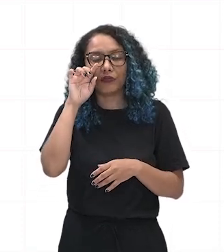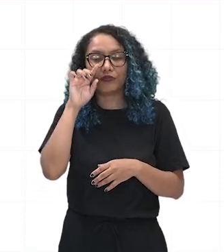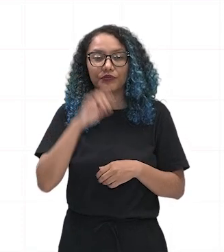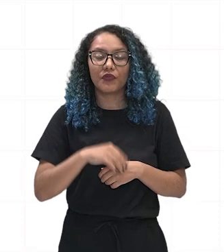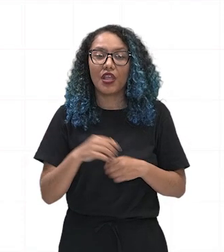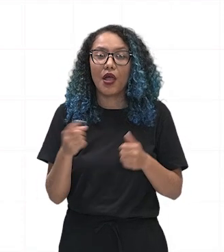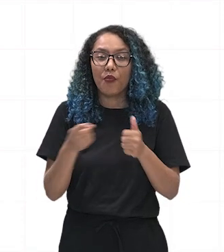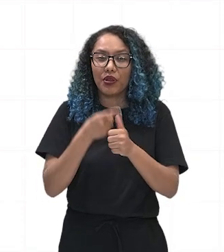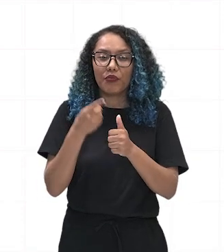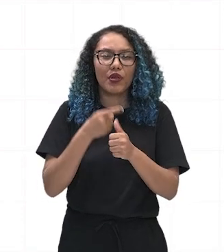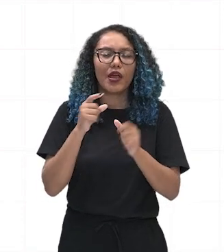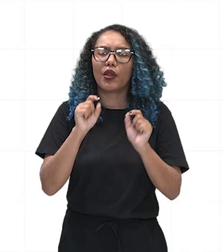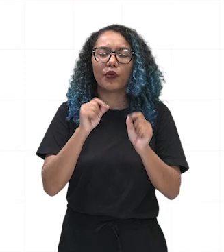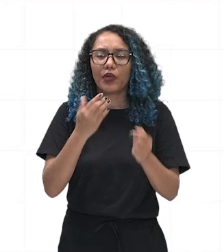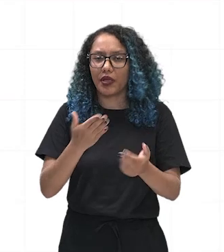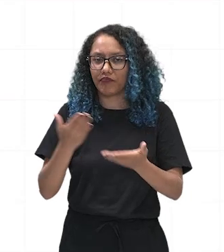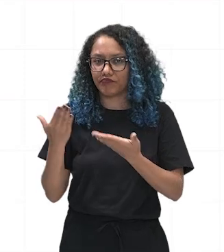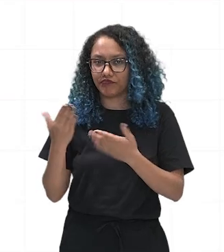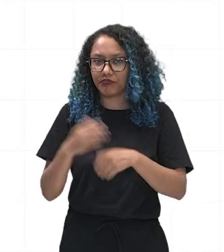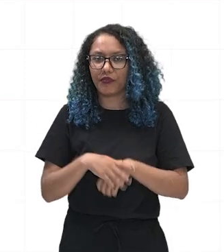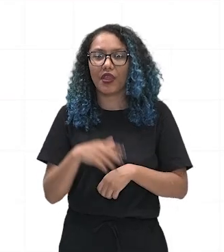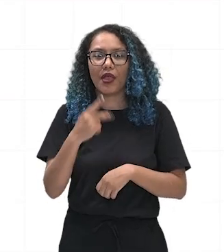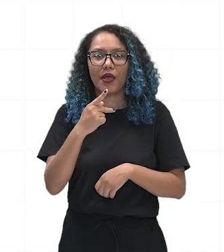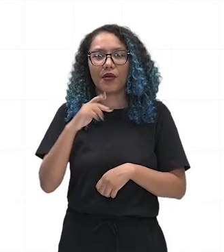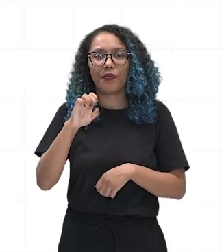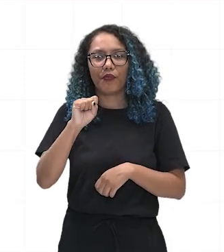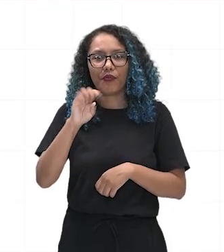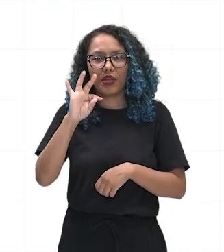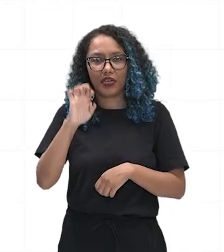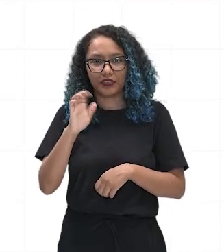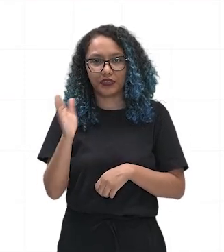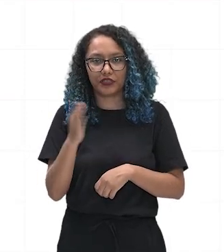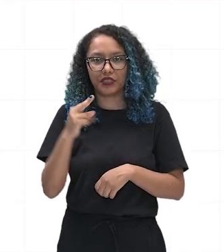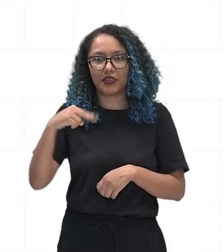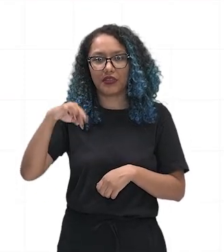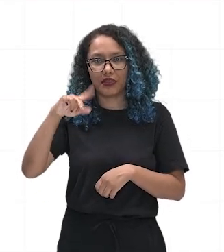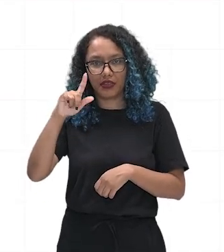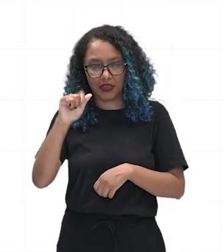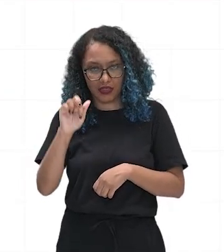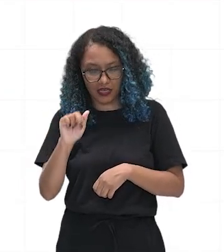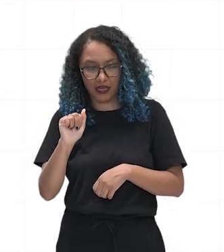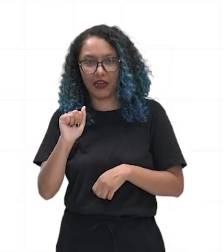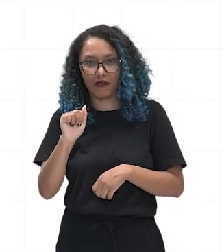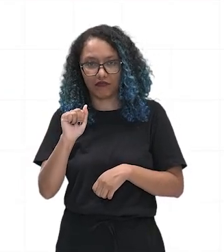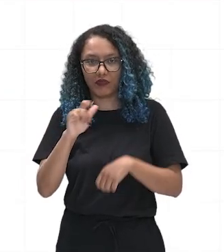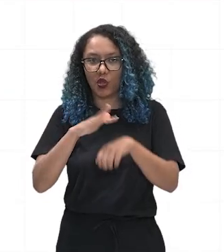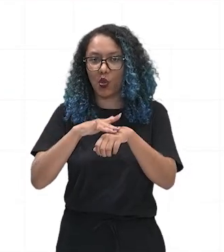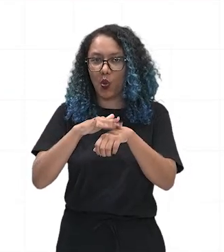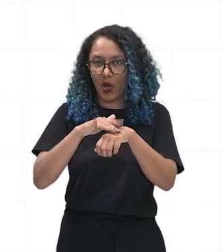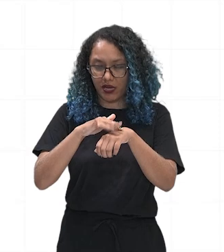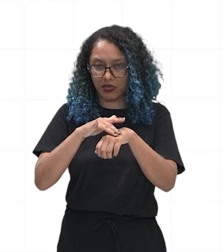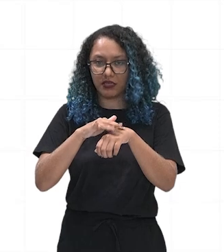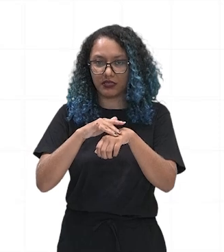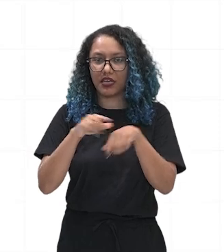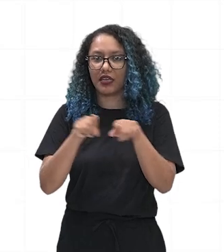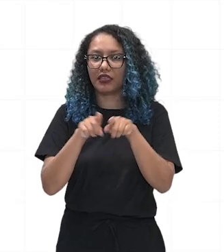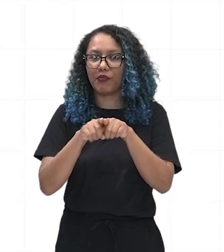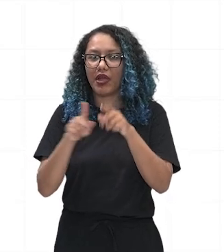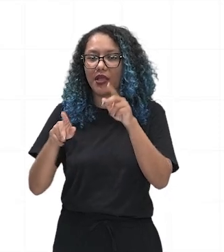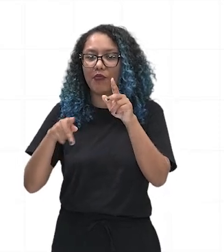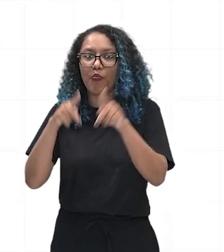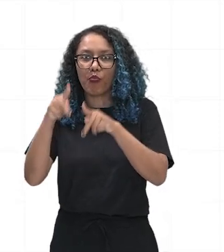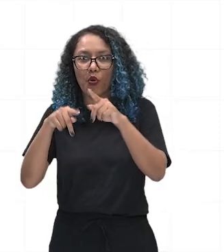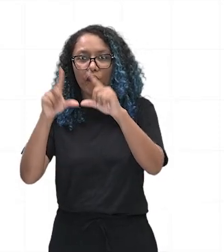a peste negra e menos pessoas também na Europa. Como assim, professor? Olha